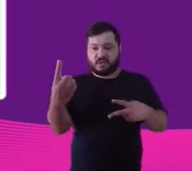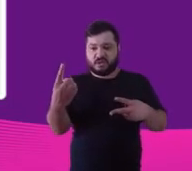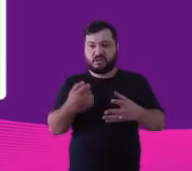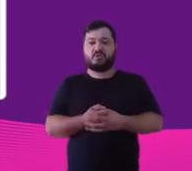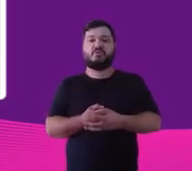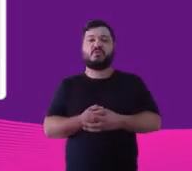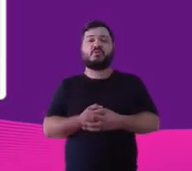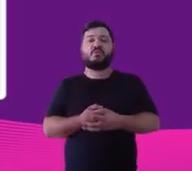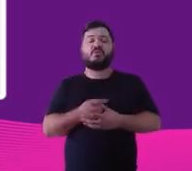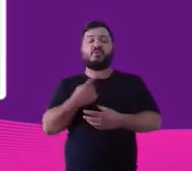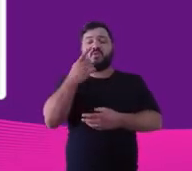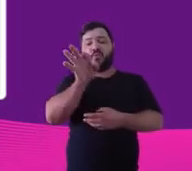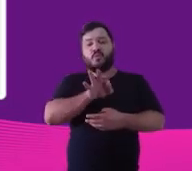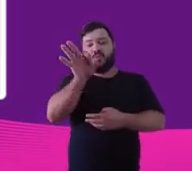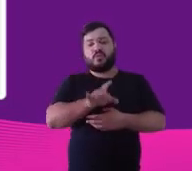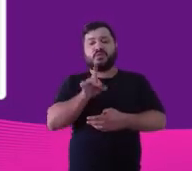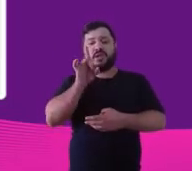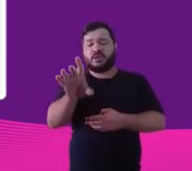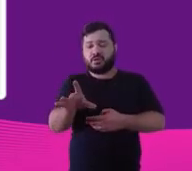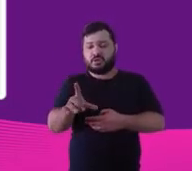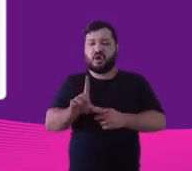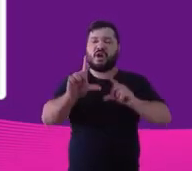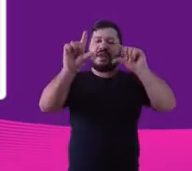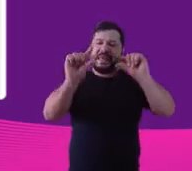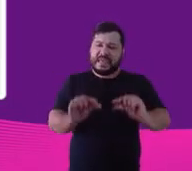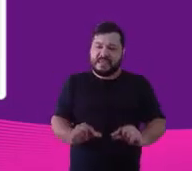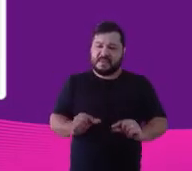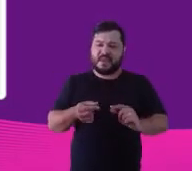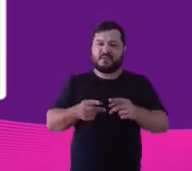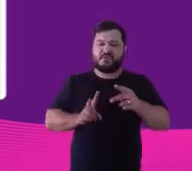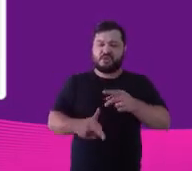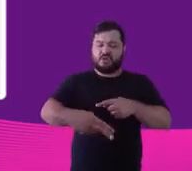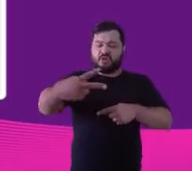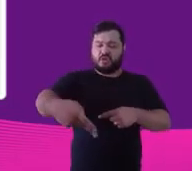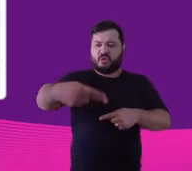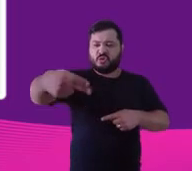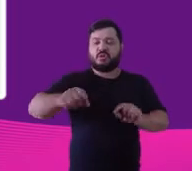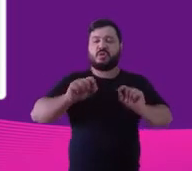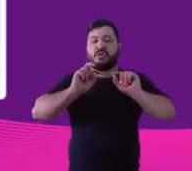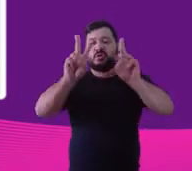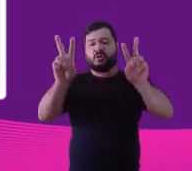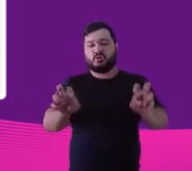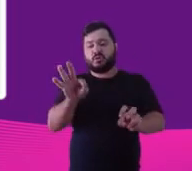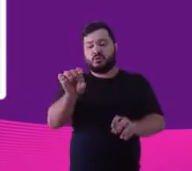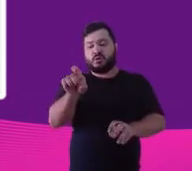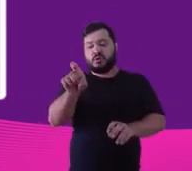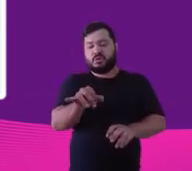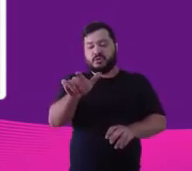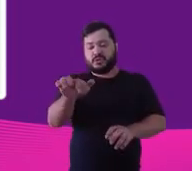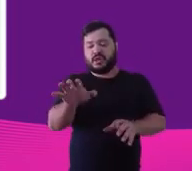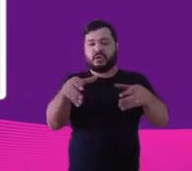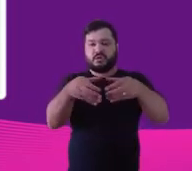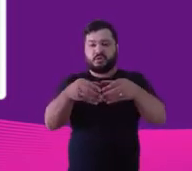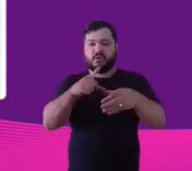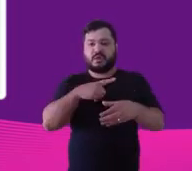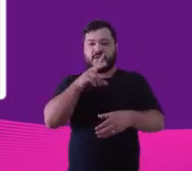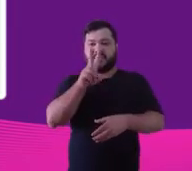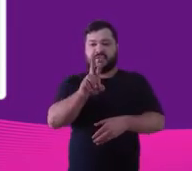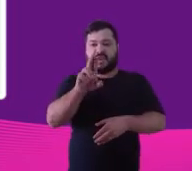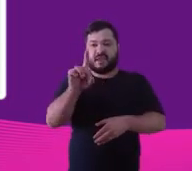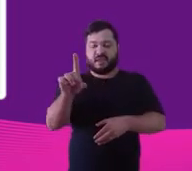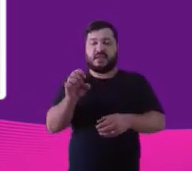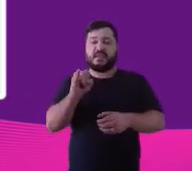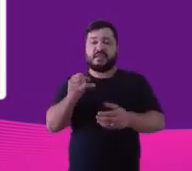cada um por si e muito menos descontinuação em função de do grupo e fez o BRB